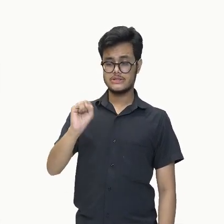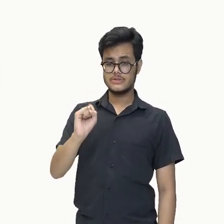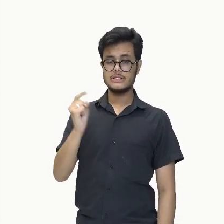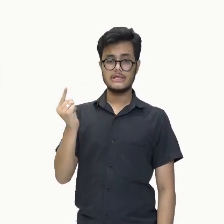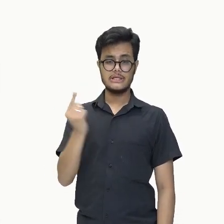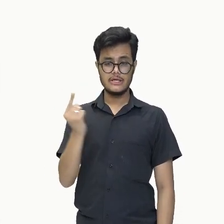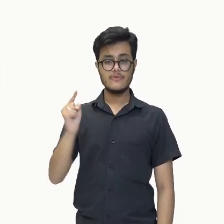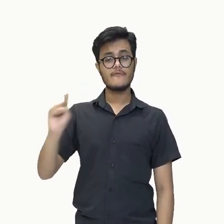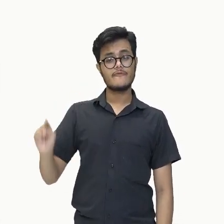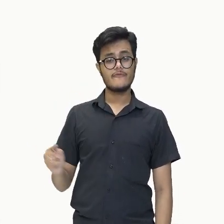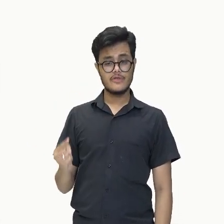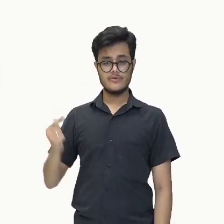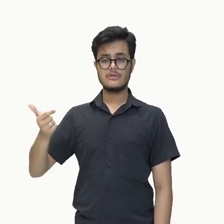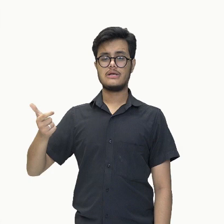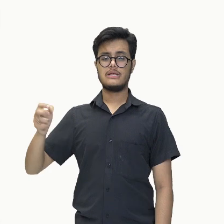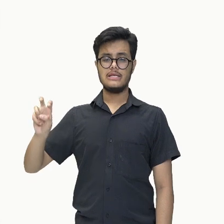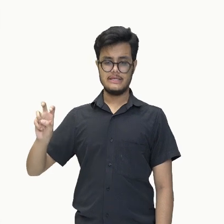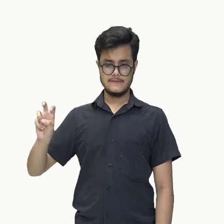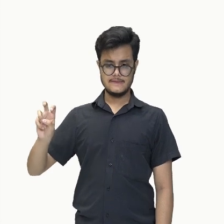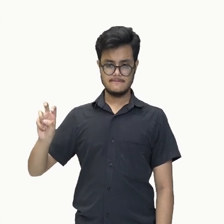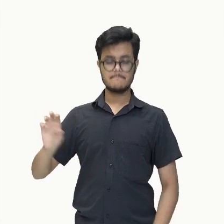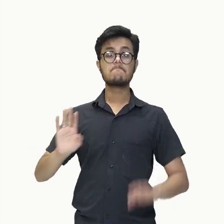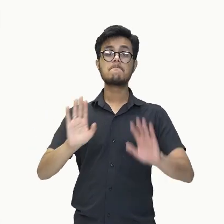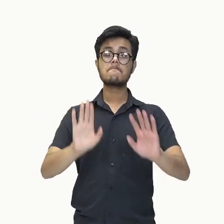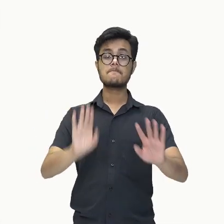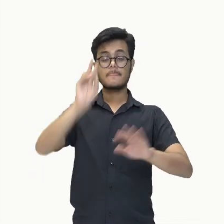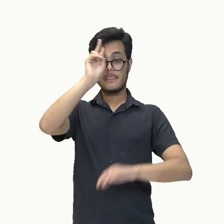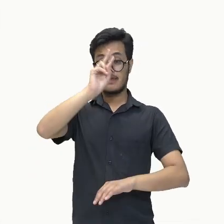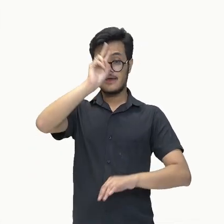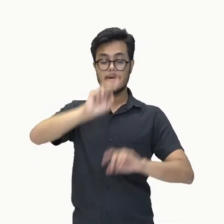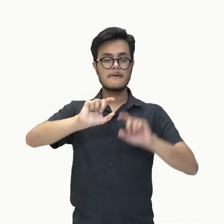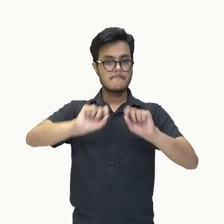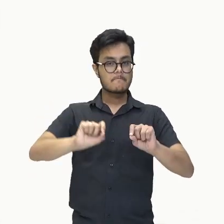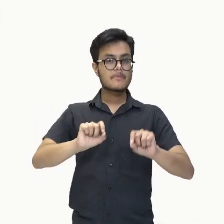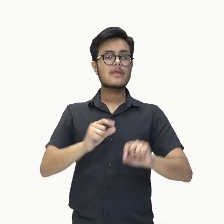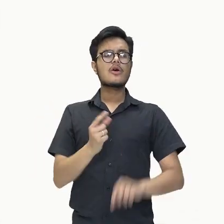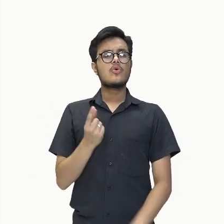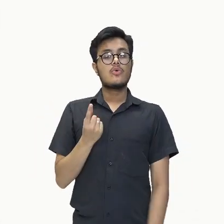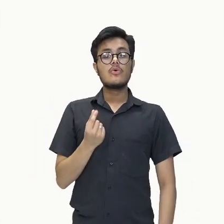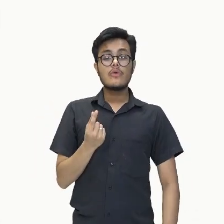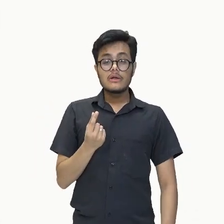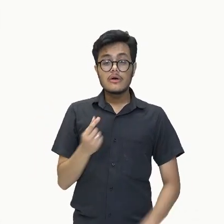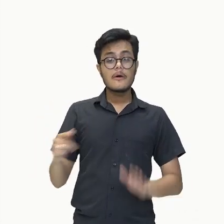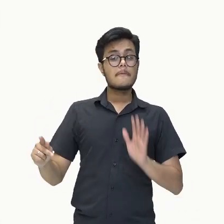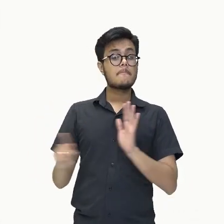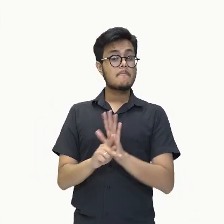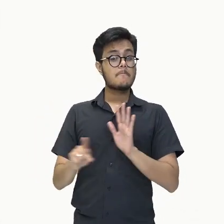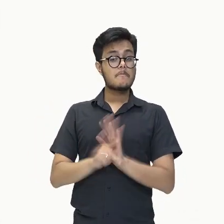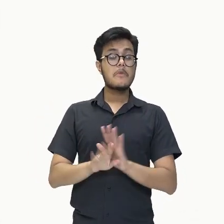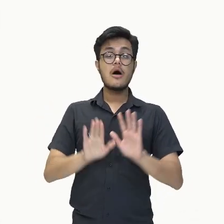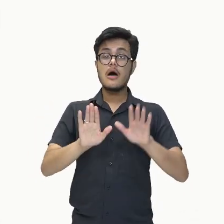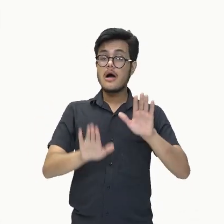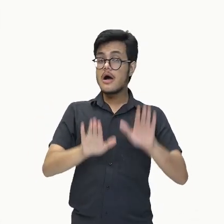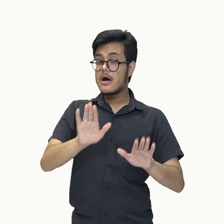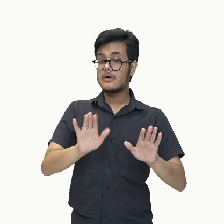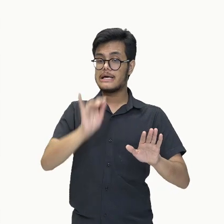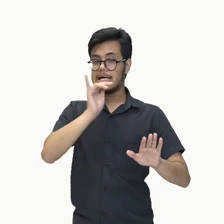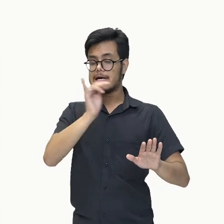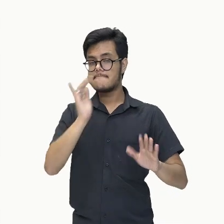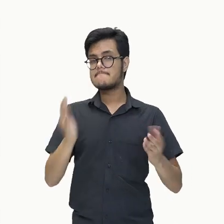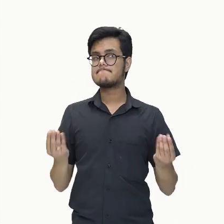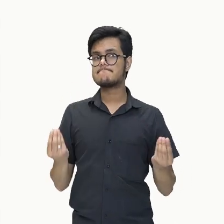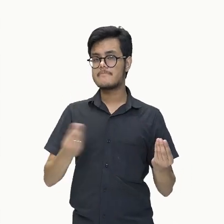18.481,15. Lembrando que este valor aí, pessoal, é um valor estimado geralmente